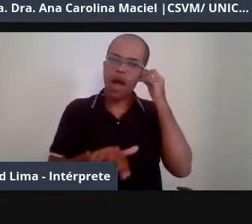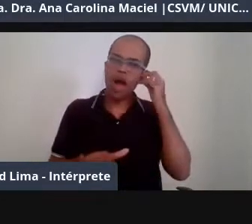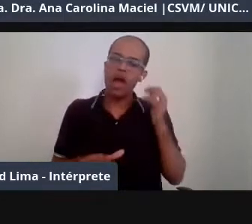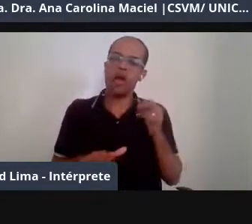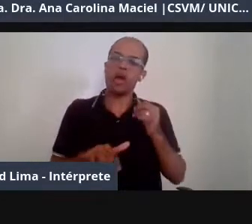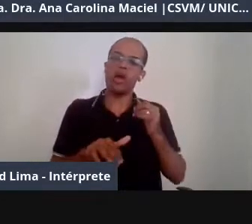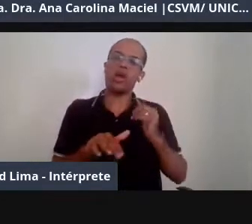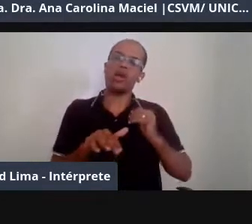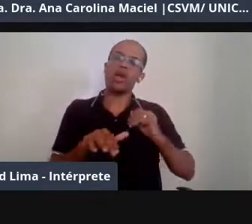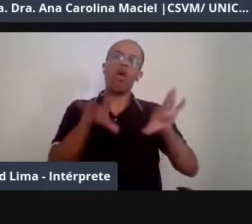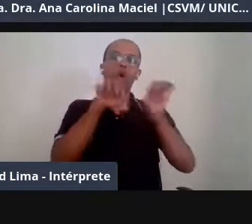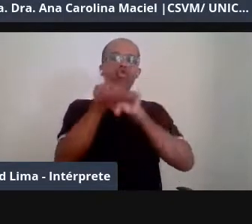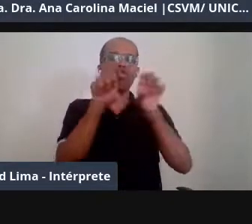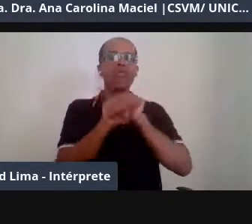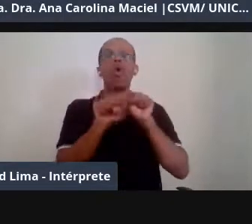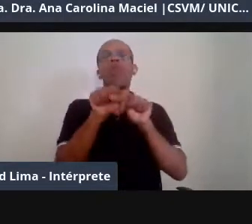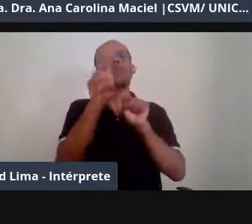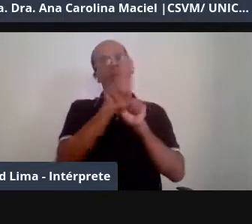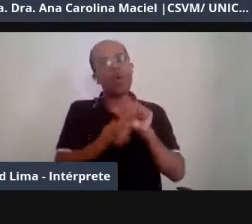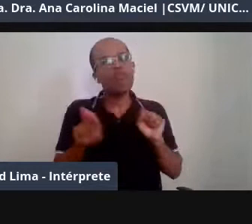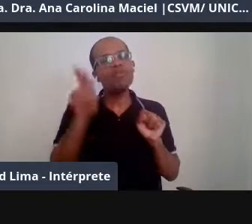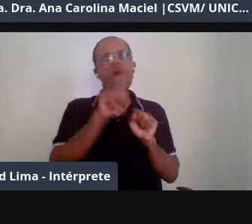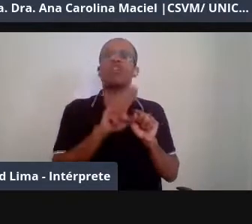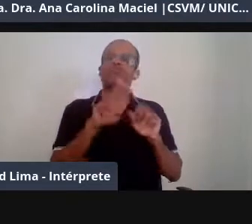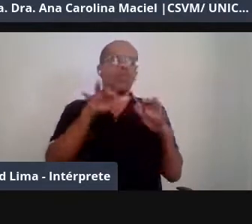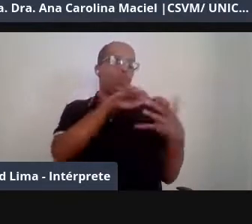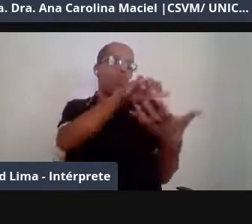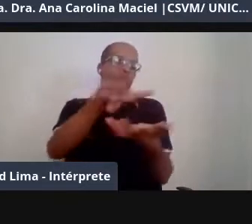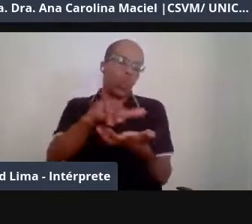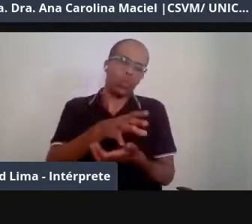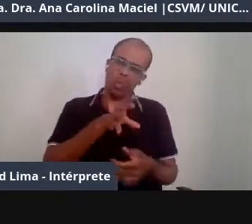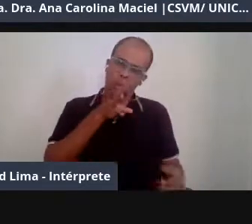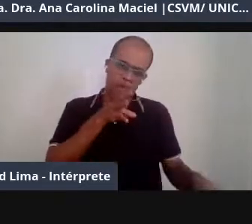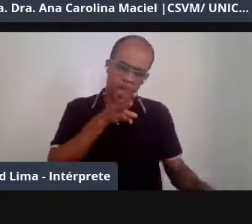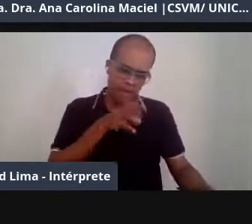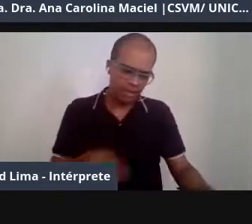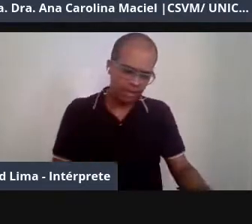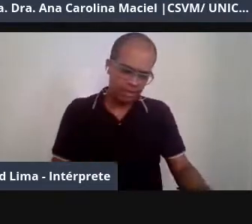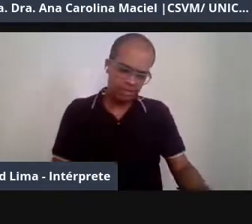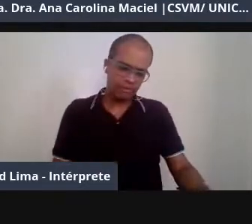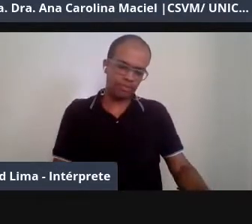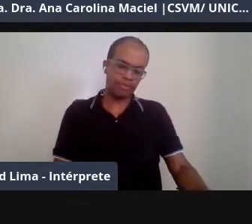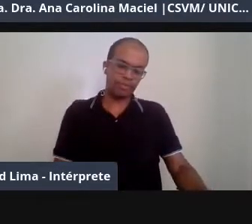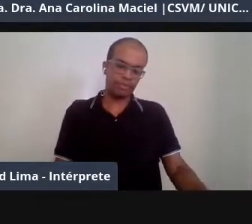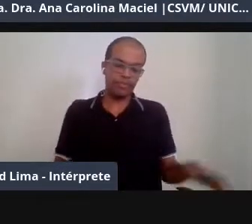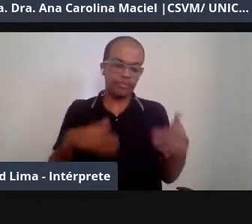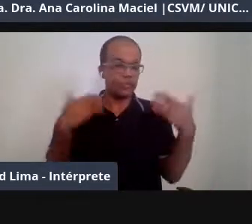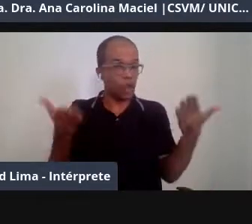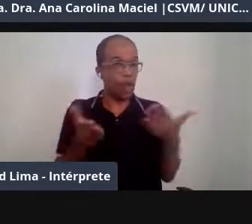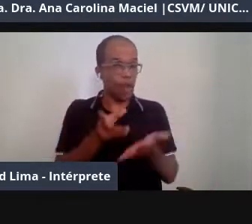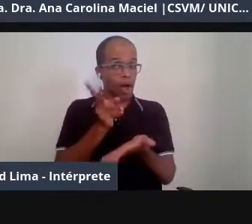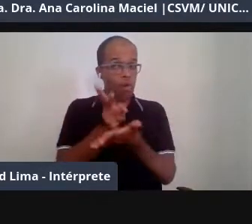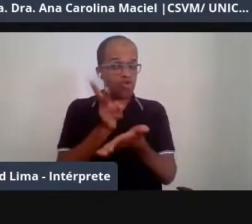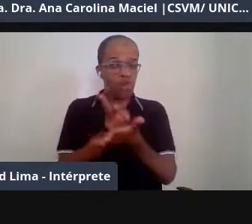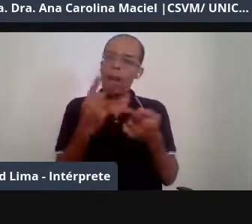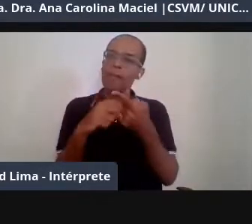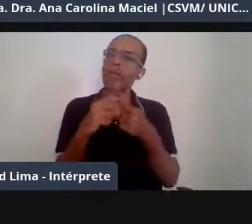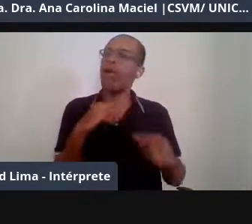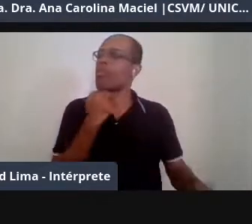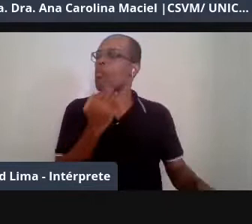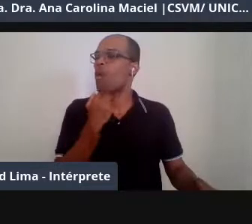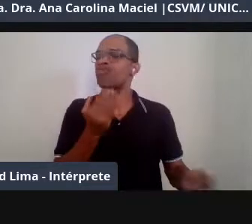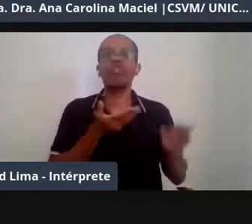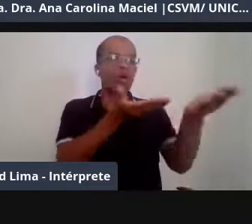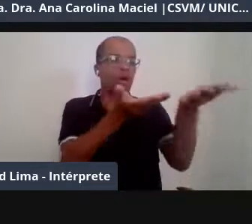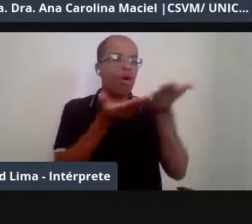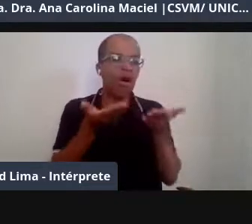uma universidade reconhecida mundialmente, e em condições de continuar, porque não adianta a gente acolher os